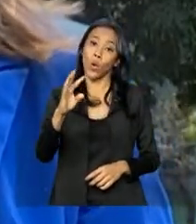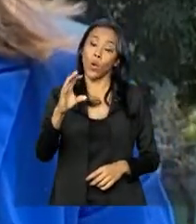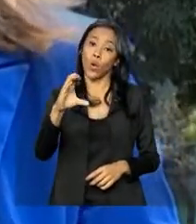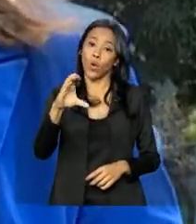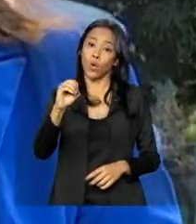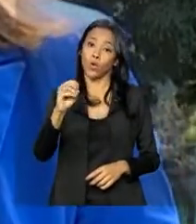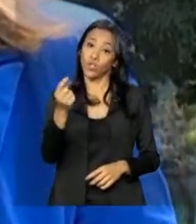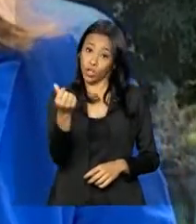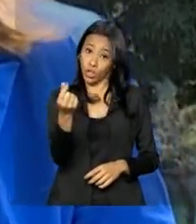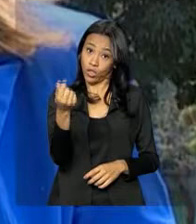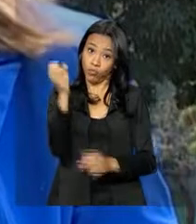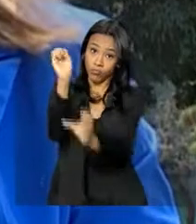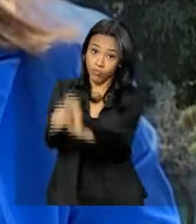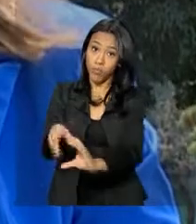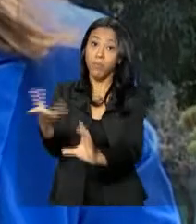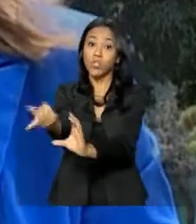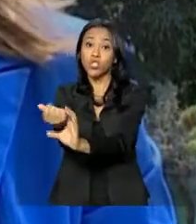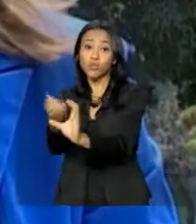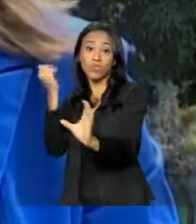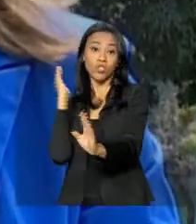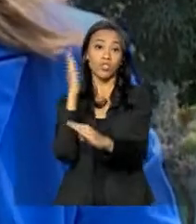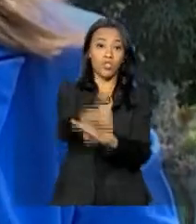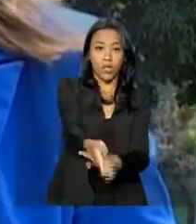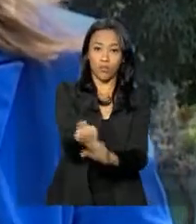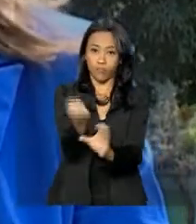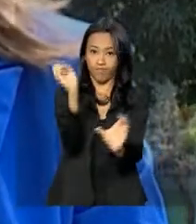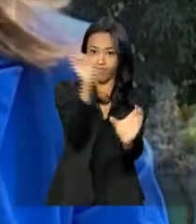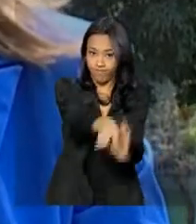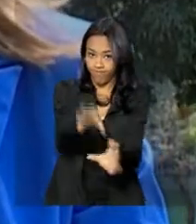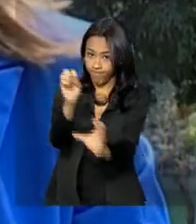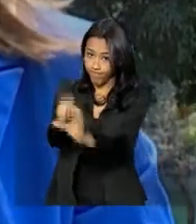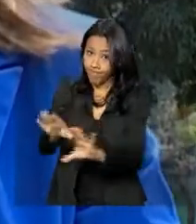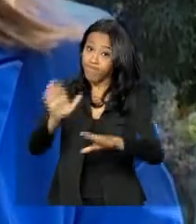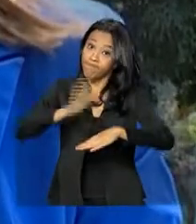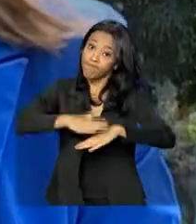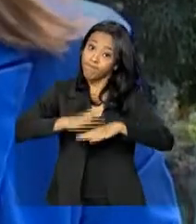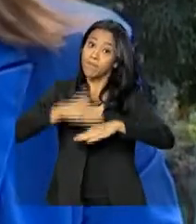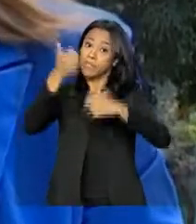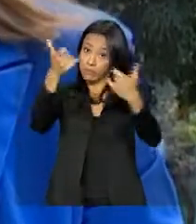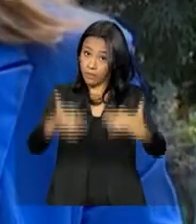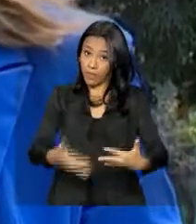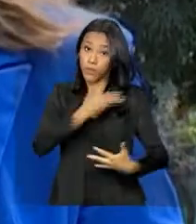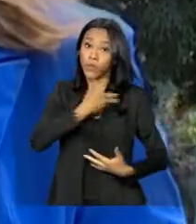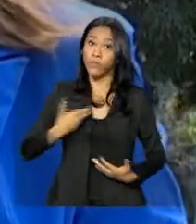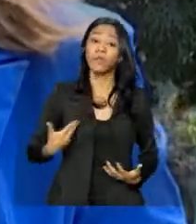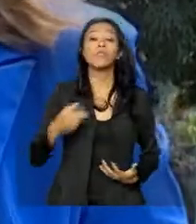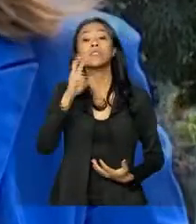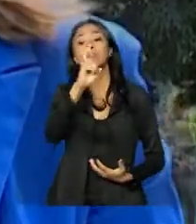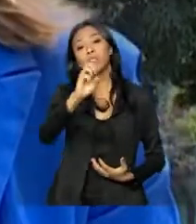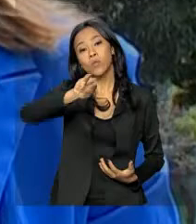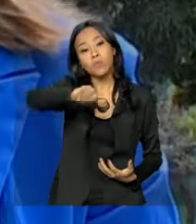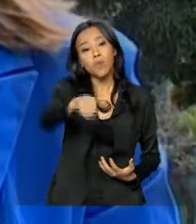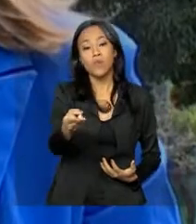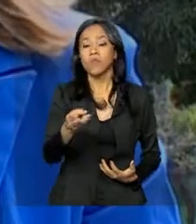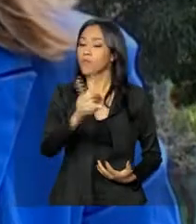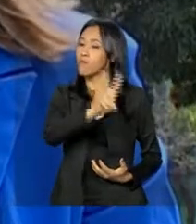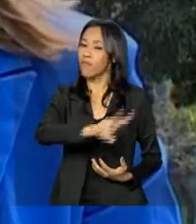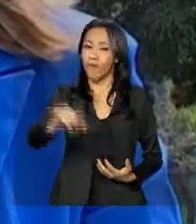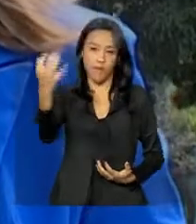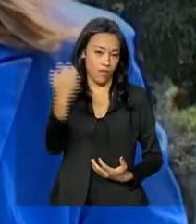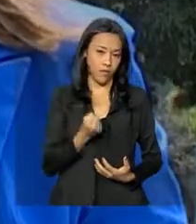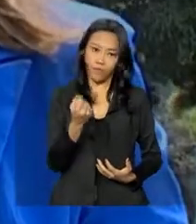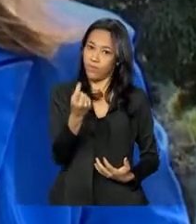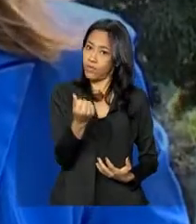os depósitos automáticos em suas contas. Mas, segundo o governo, 5 milhões de pessoas não vão receber os